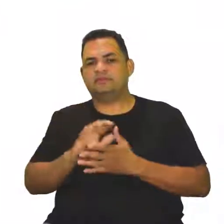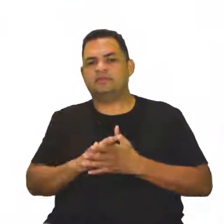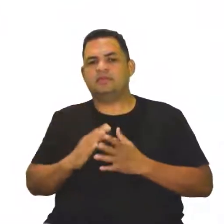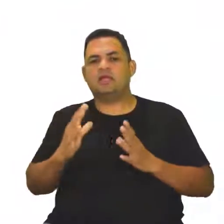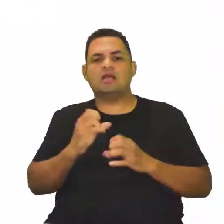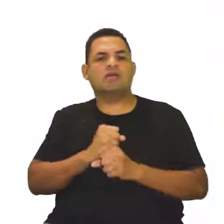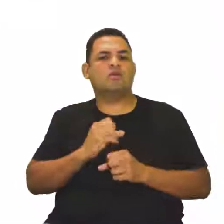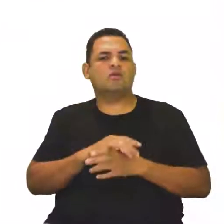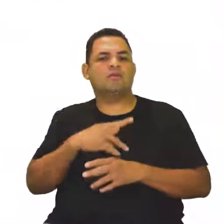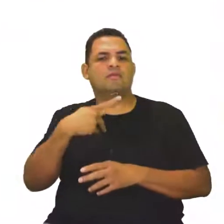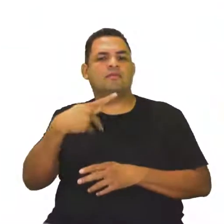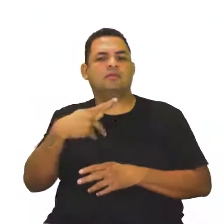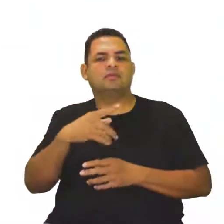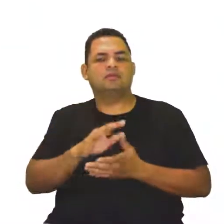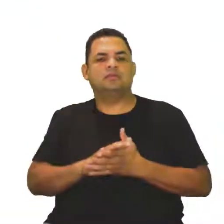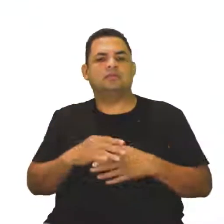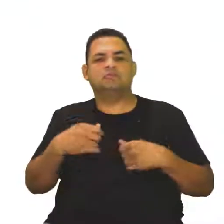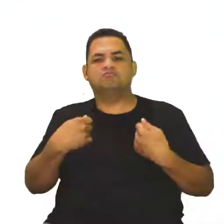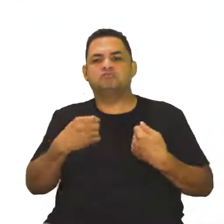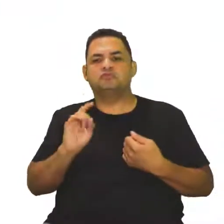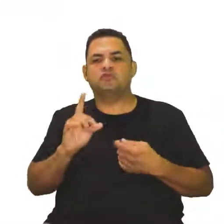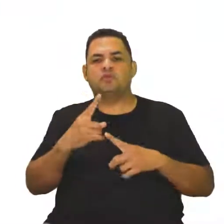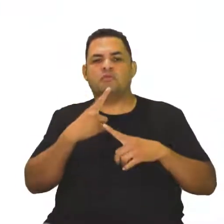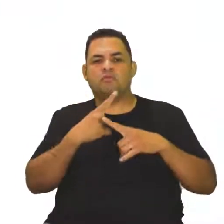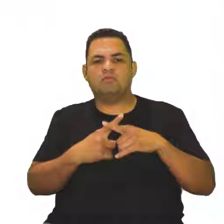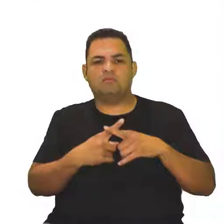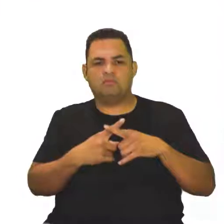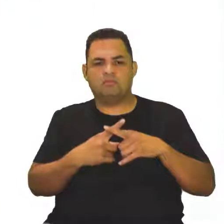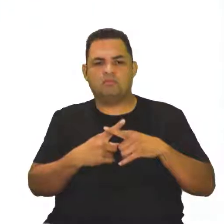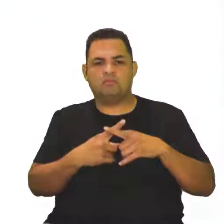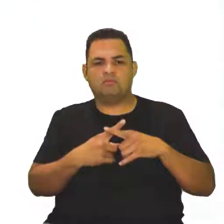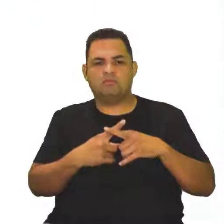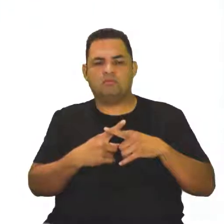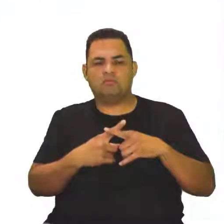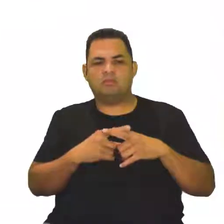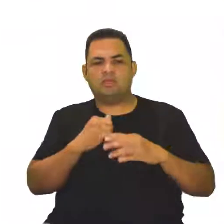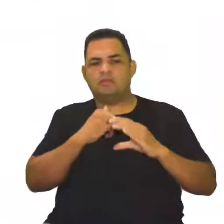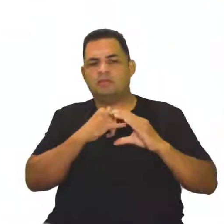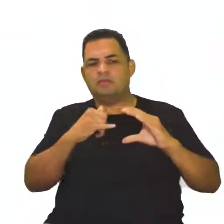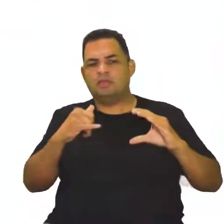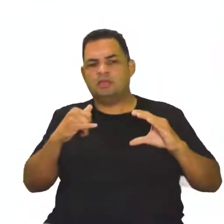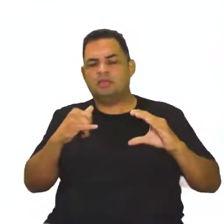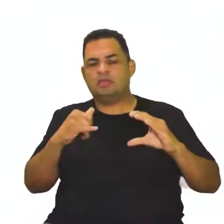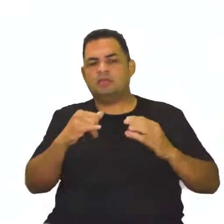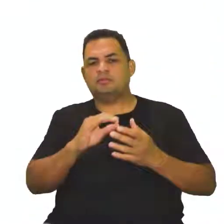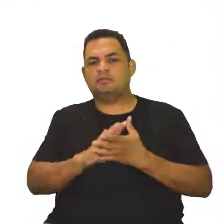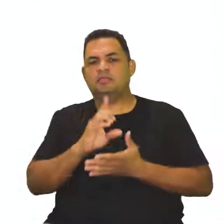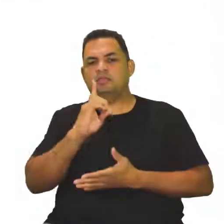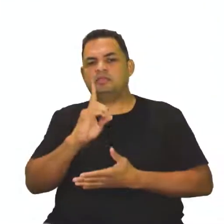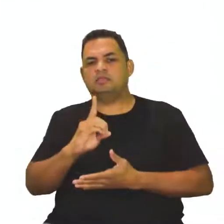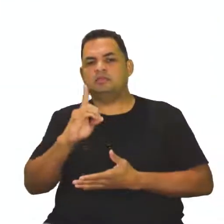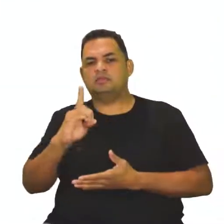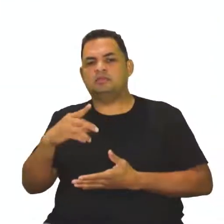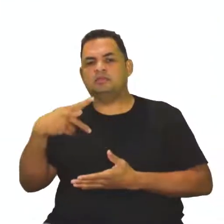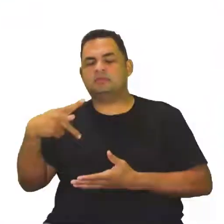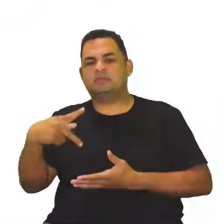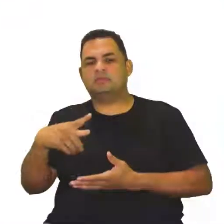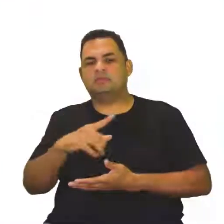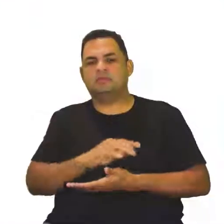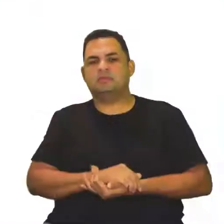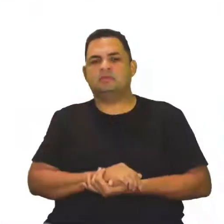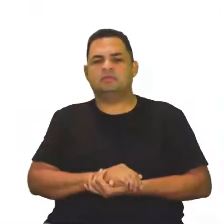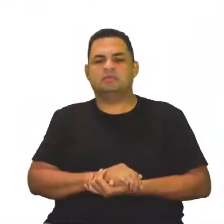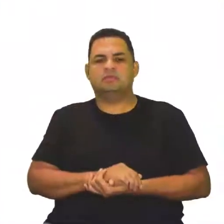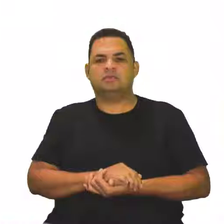potência, como eu falei para vocês, basta multiplicar a corrente pela DDP e nós temos o que ali, ó?